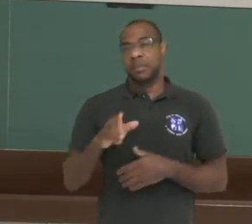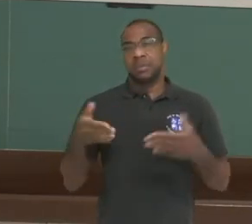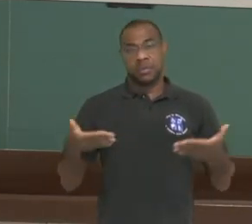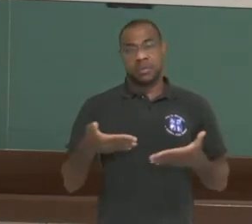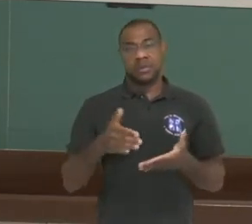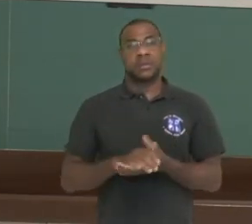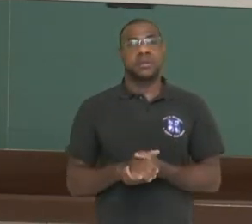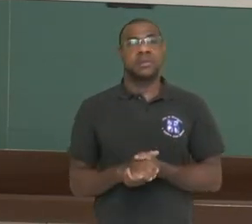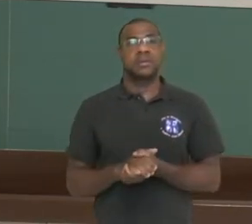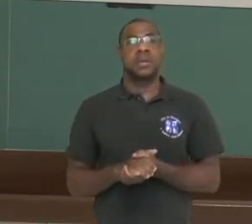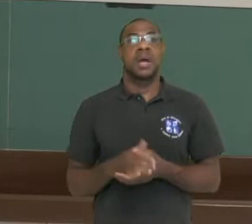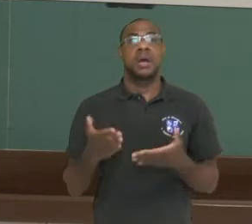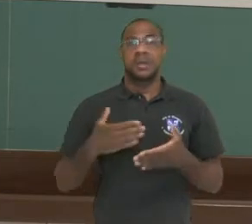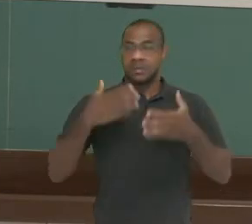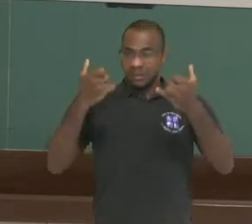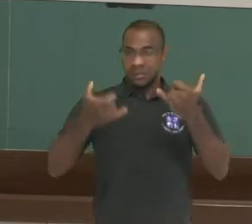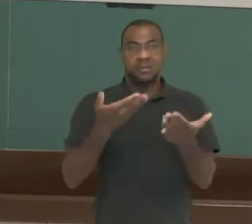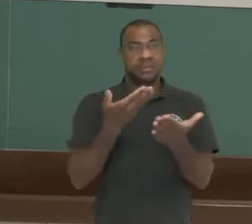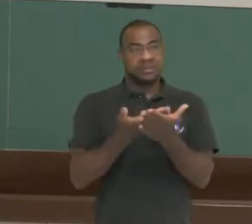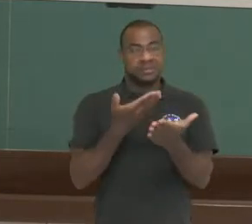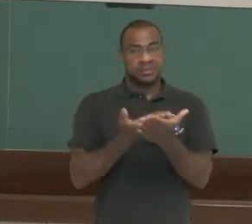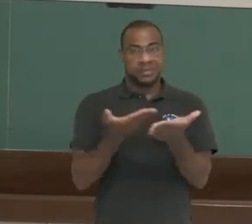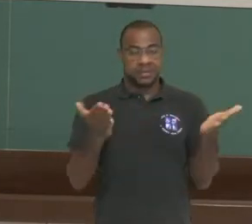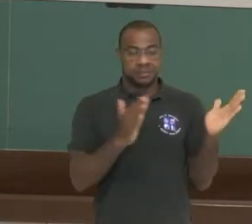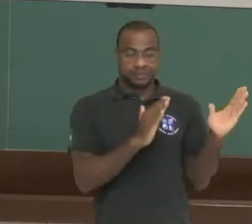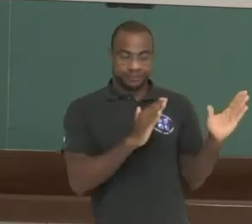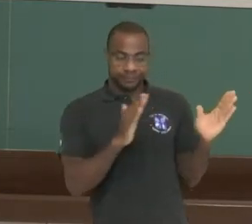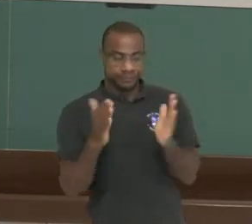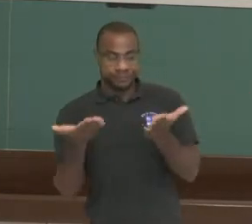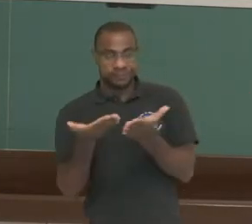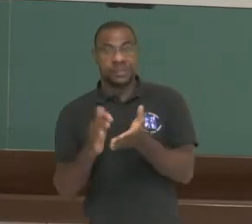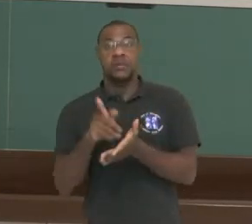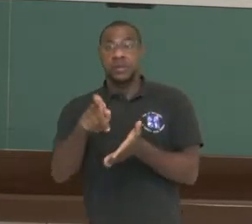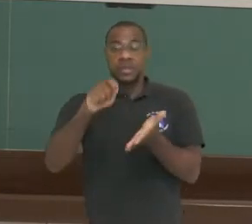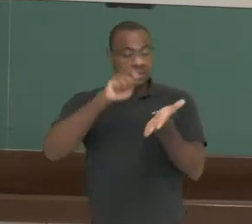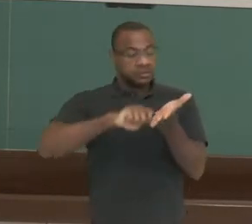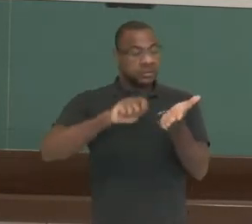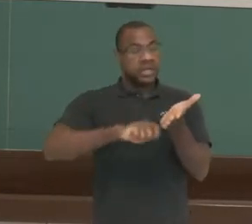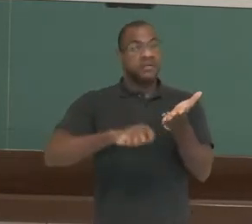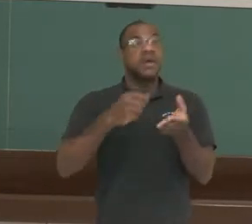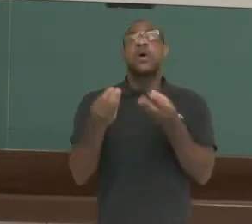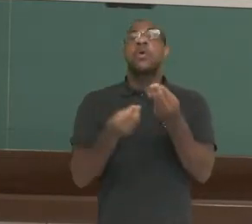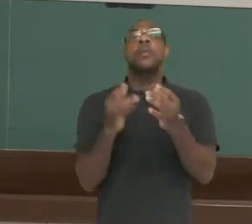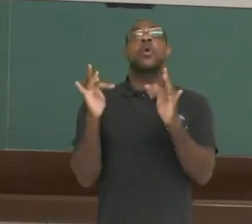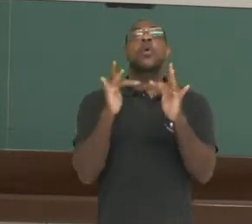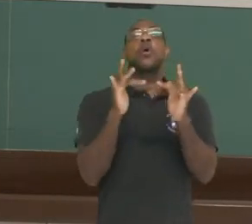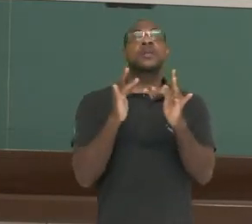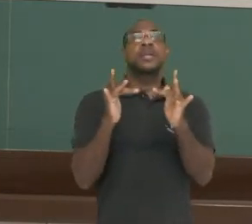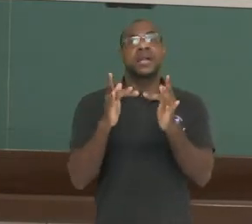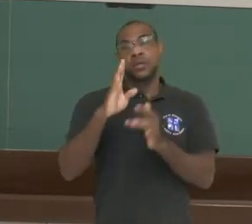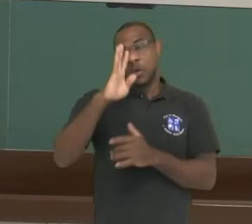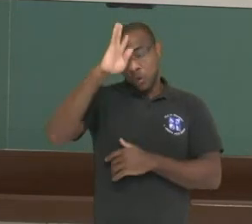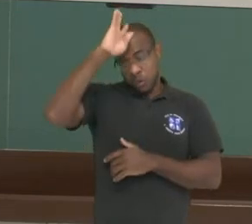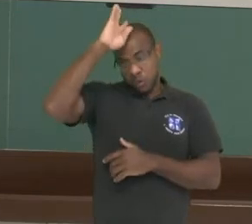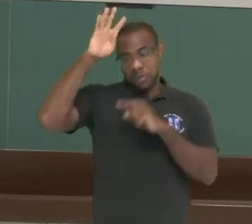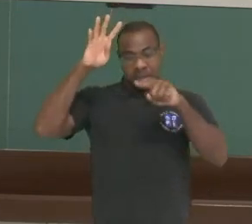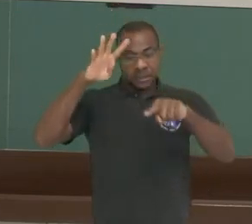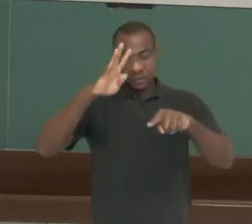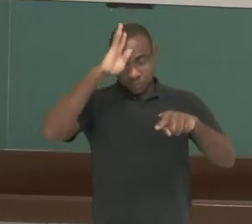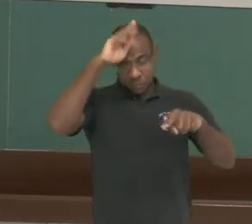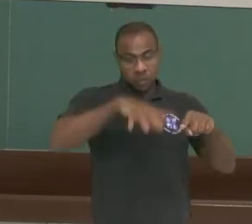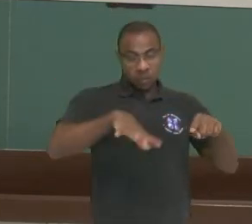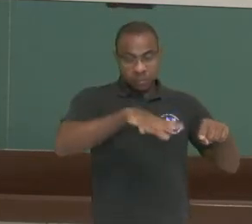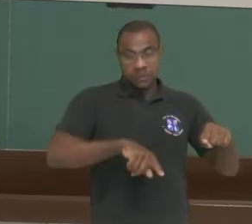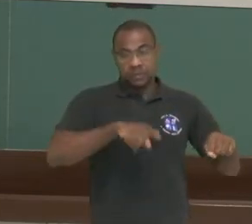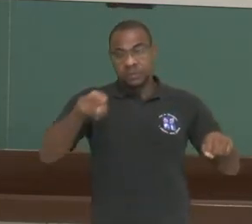agora. De acordo com o que estudamos, descreva como era o contato entre romanos e germanos. Daqui a pouquinho nós